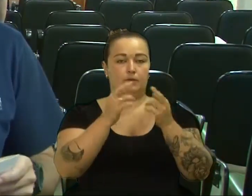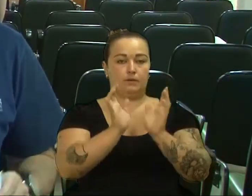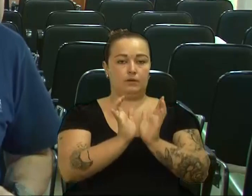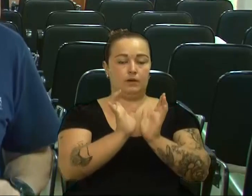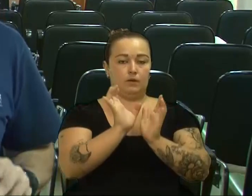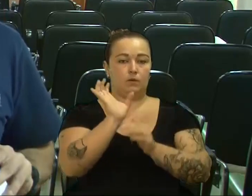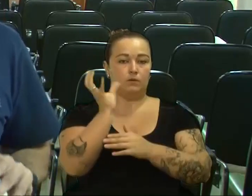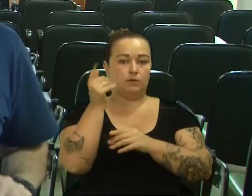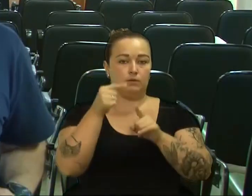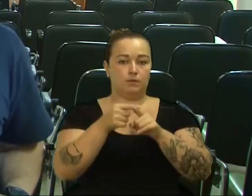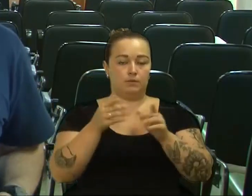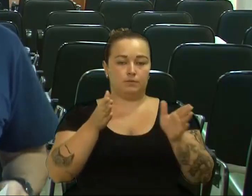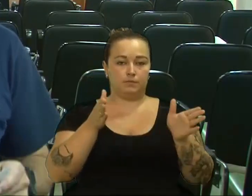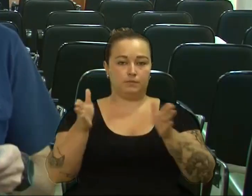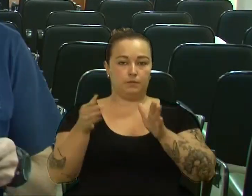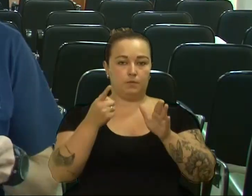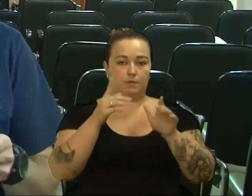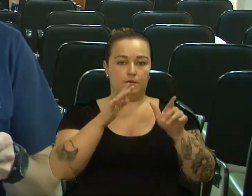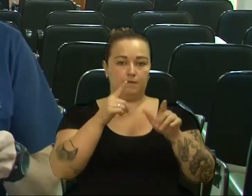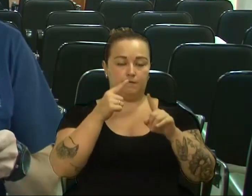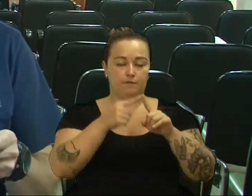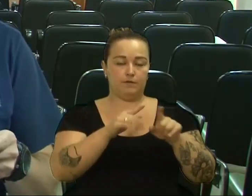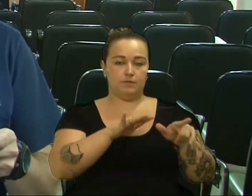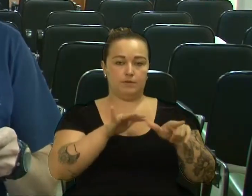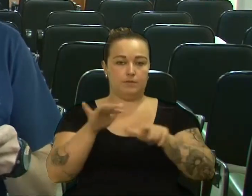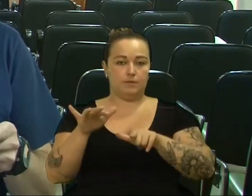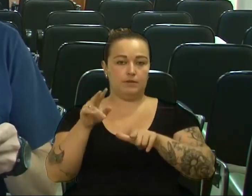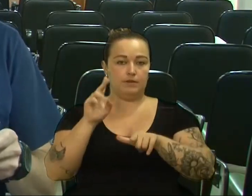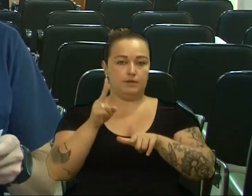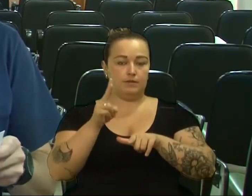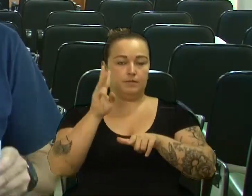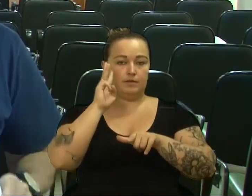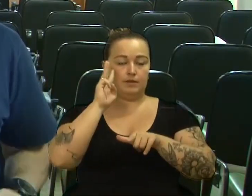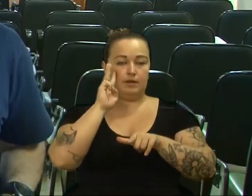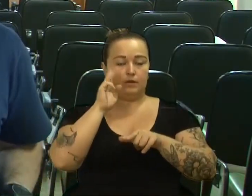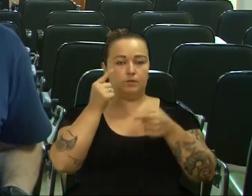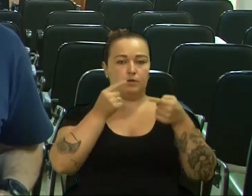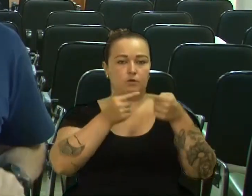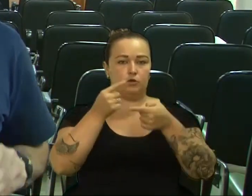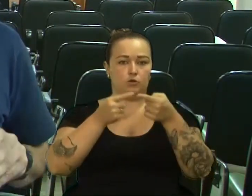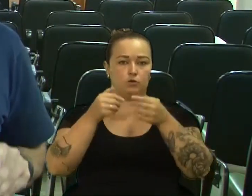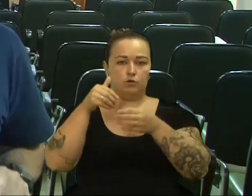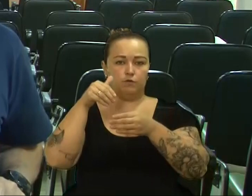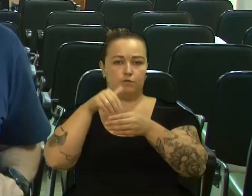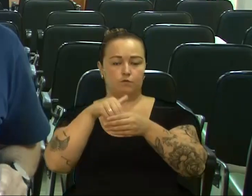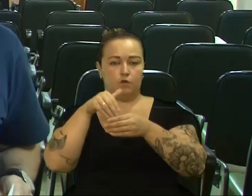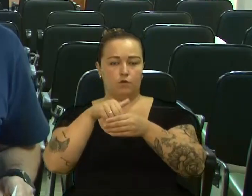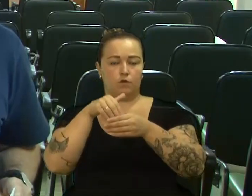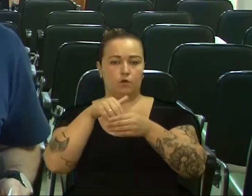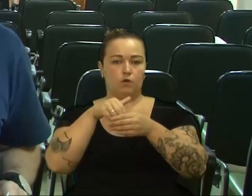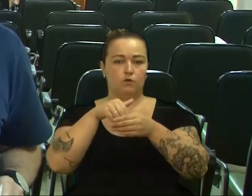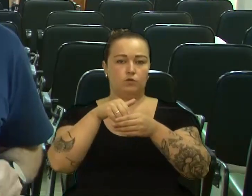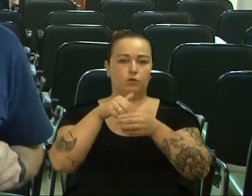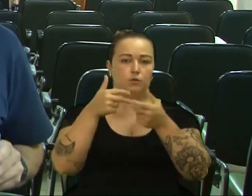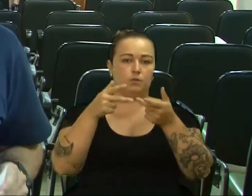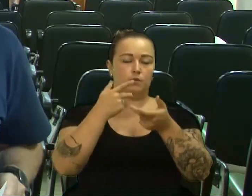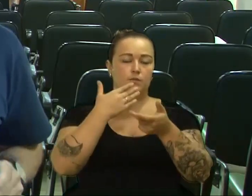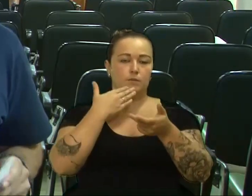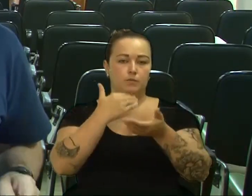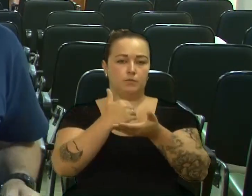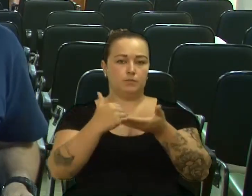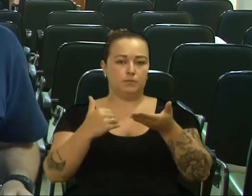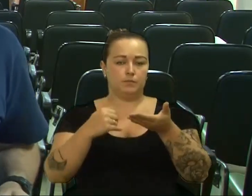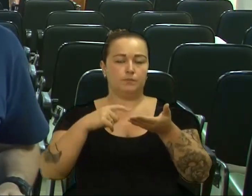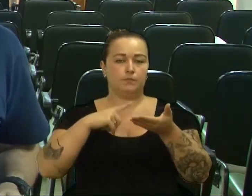recesso parlamentar, uma vez por semana, sempre às terças-feiras, para deferir requerimentos, moções, votos e licenças. Na